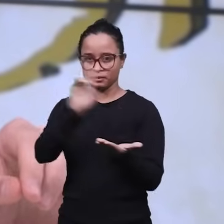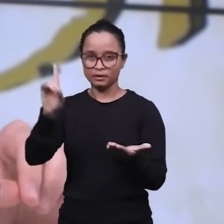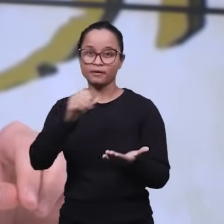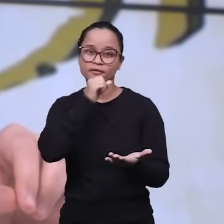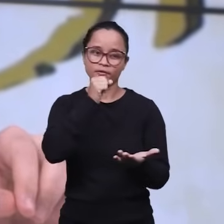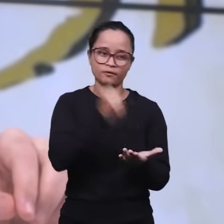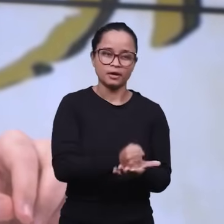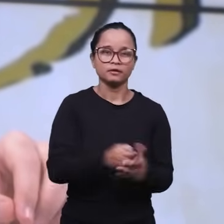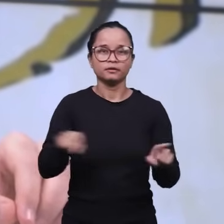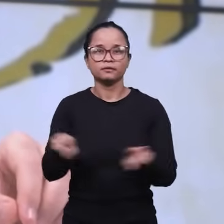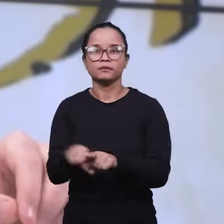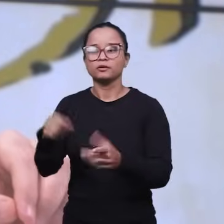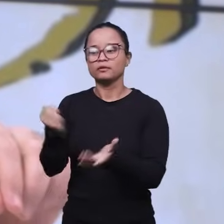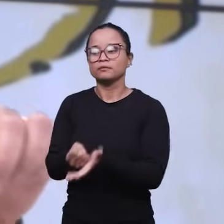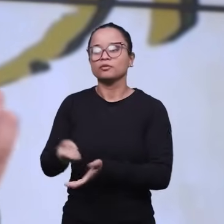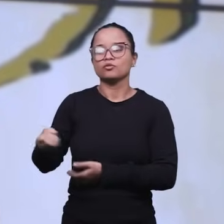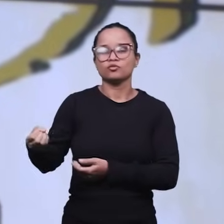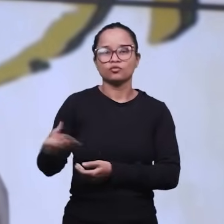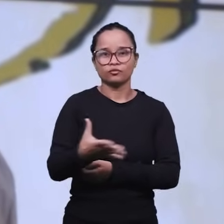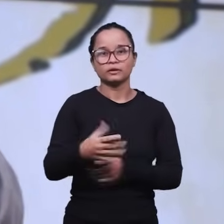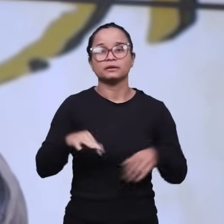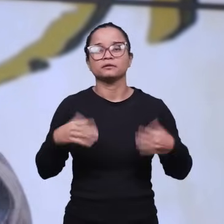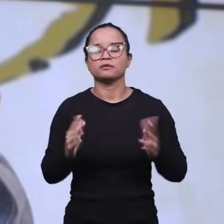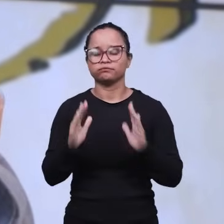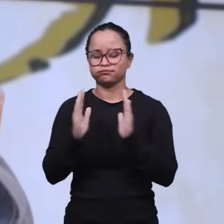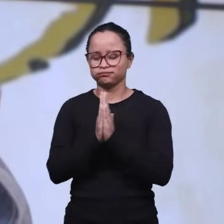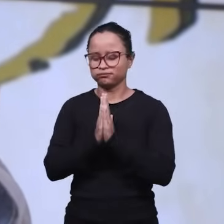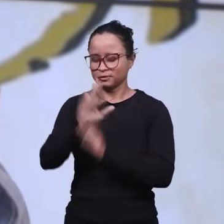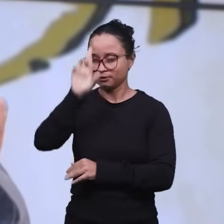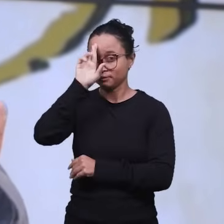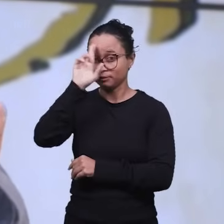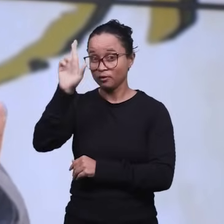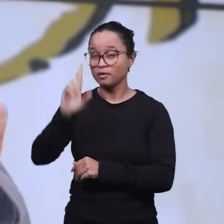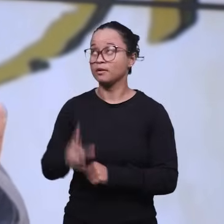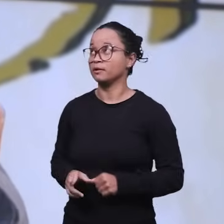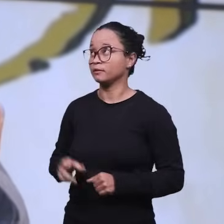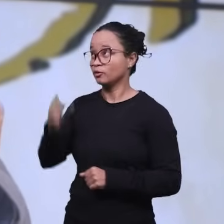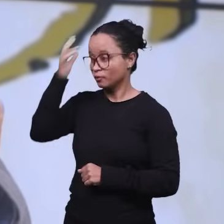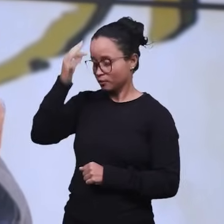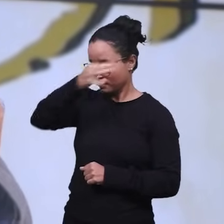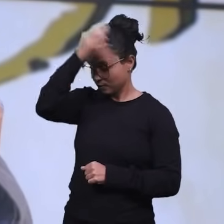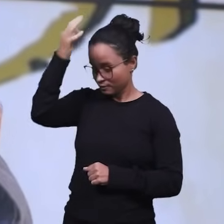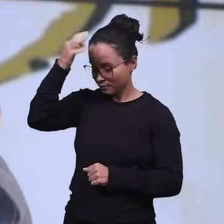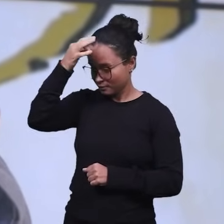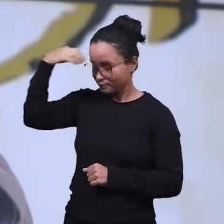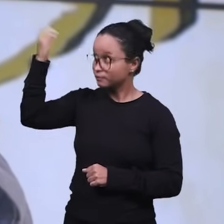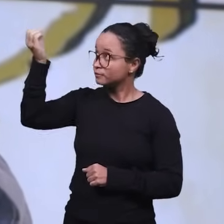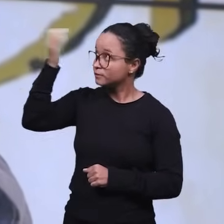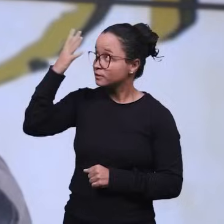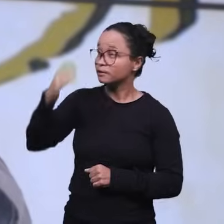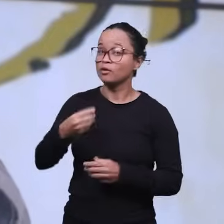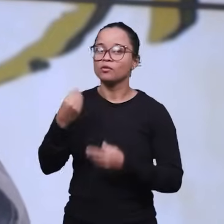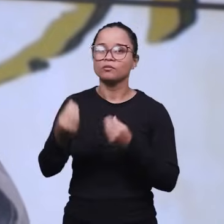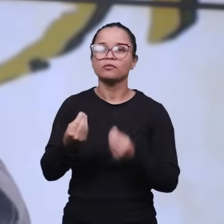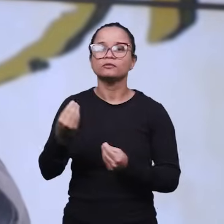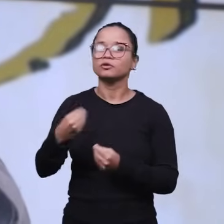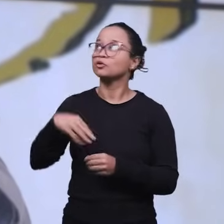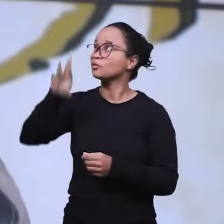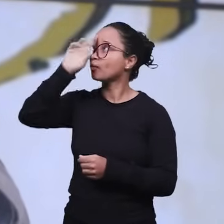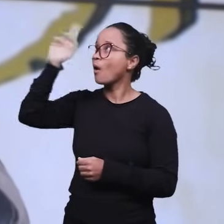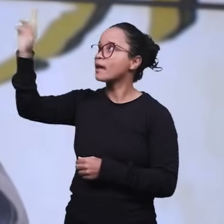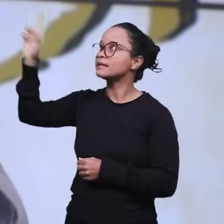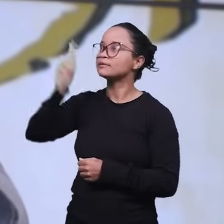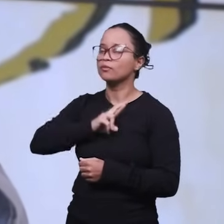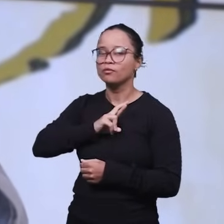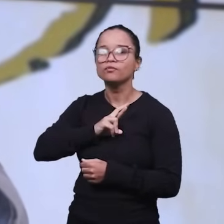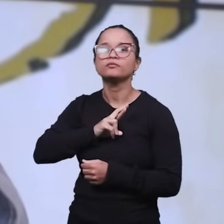tanto no Velho como no Novo Testamento. Então, buscar o Senhor, buscar ouvir a voz do Espírito Santo, buscar a direção do Senhor, buscar uma